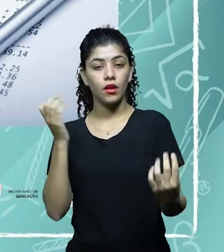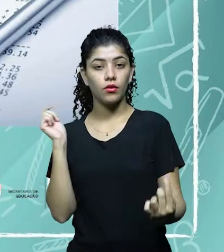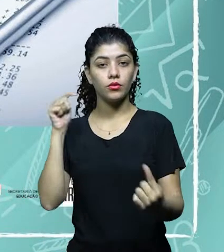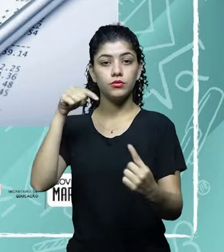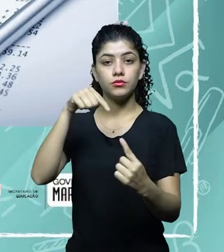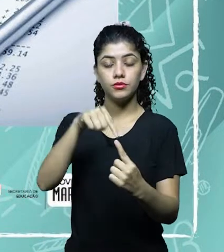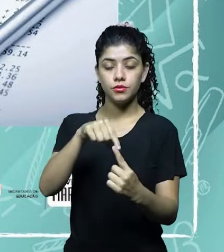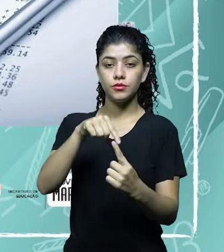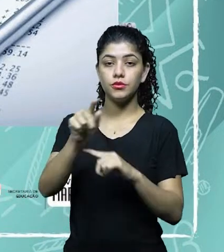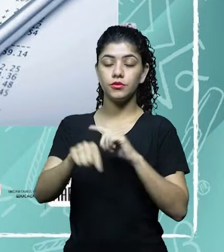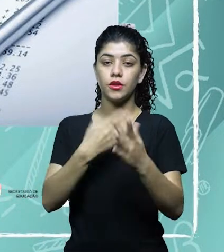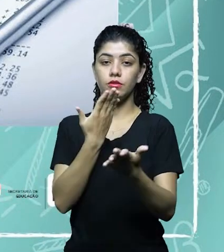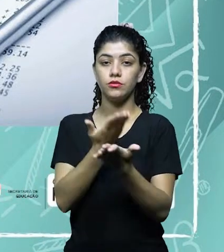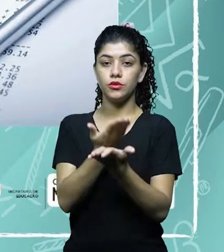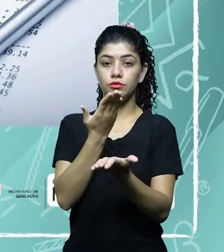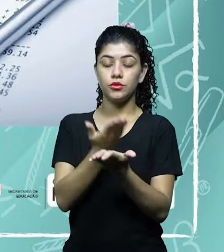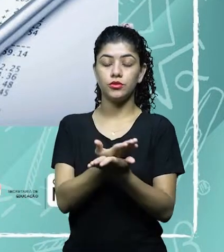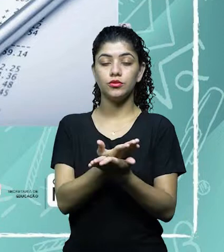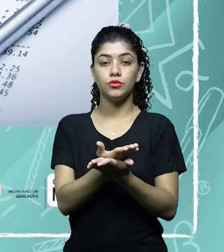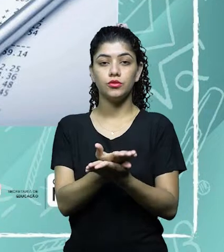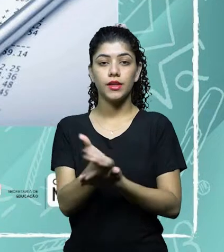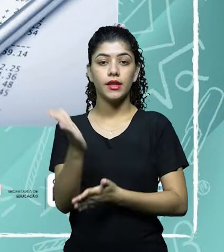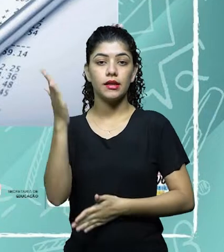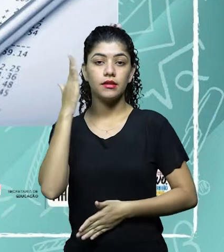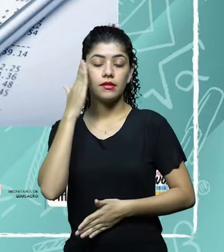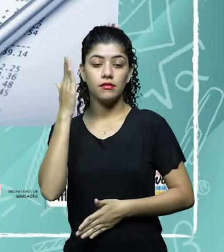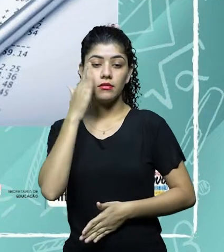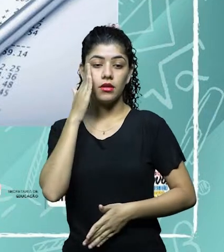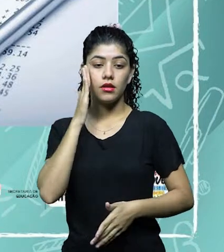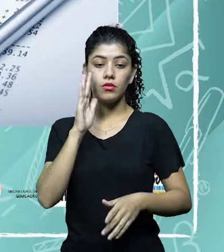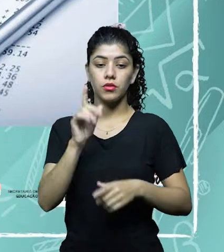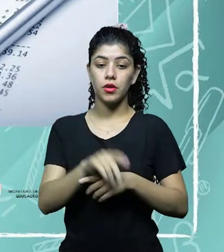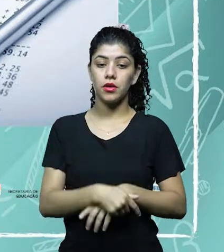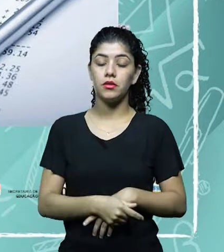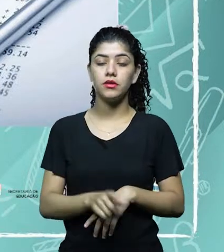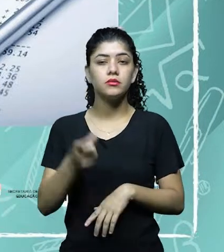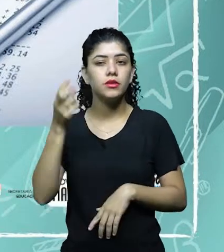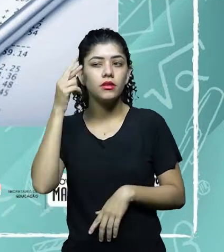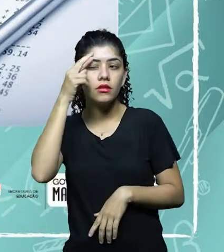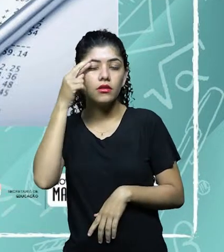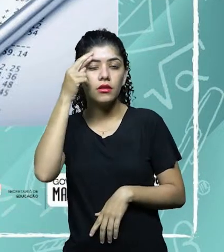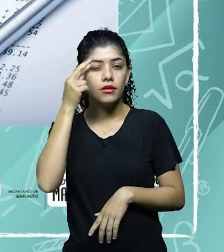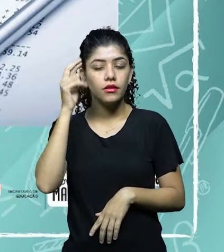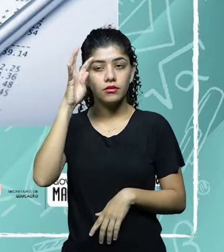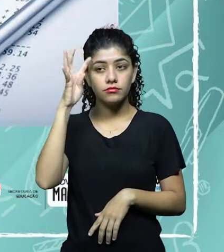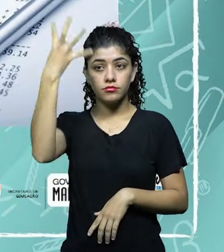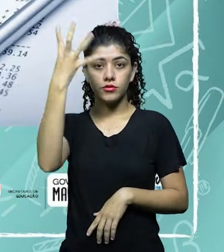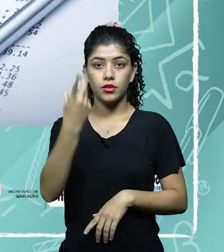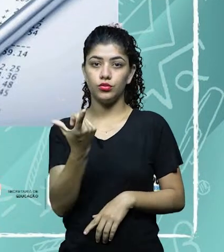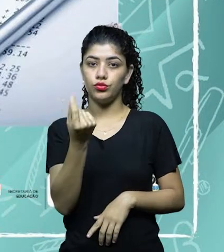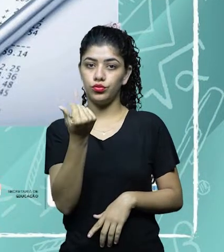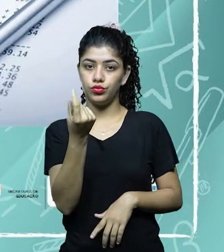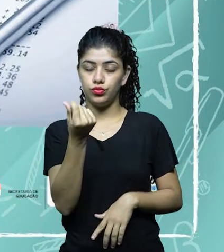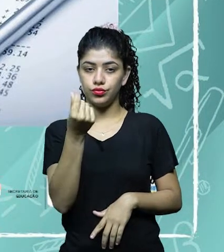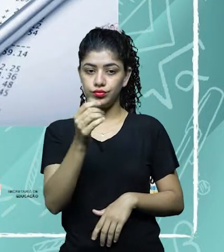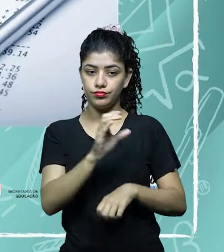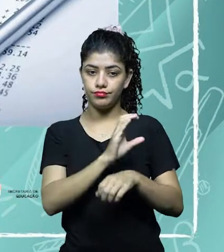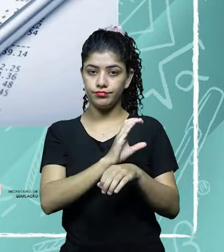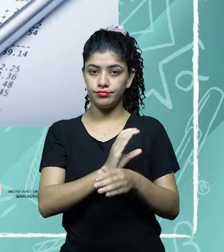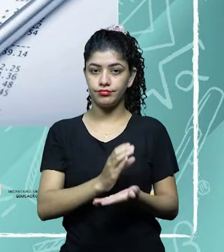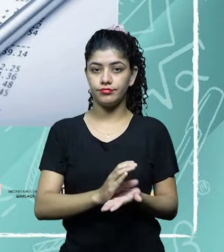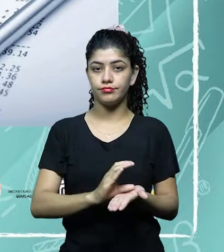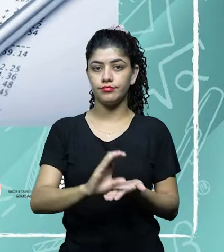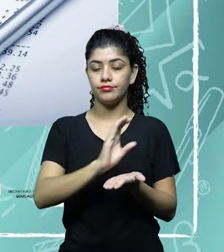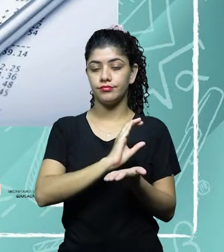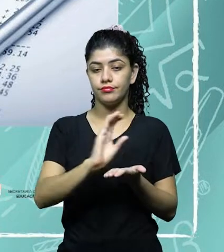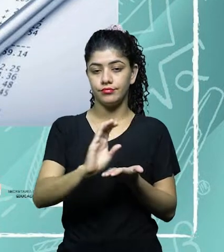objetivo, né, desse estudo é entender o patrimônio e refletir os resultados em estados financeiros, que supõem